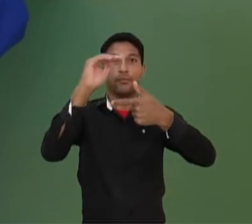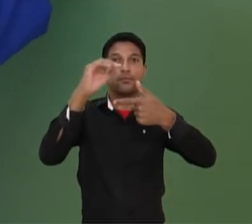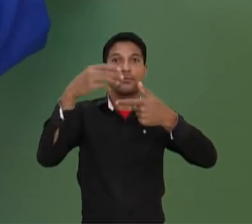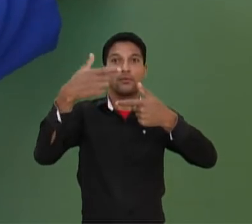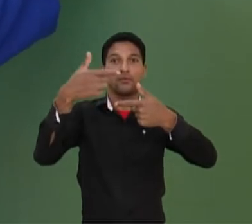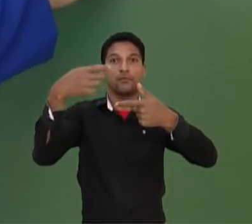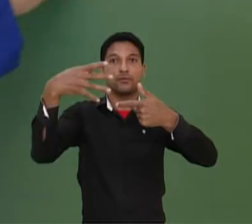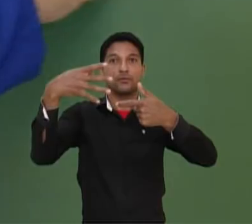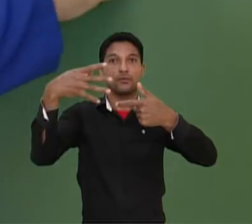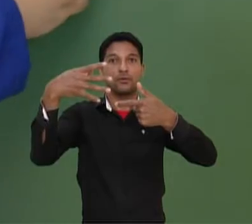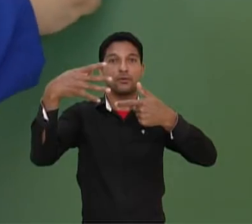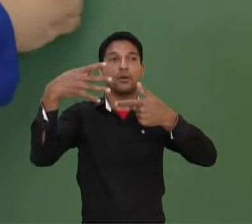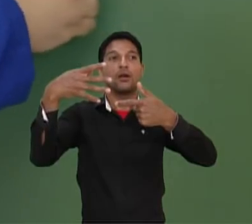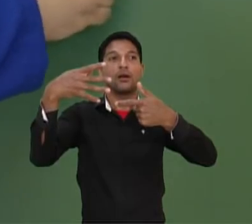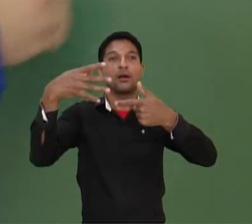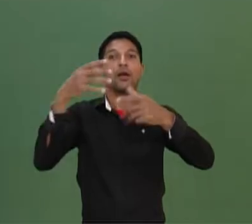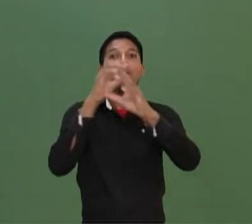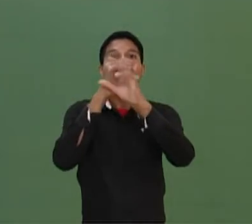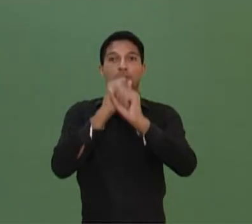É 54.